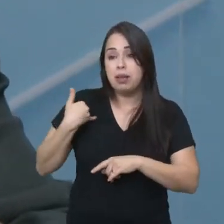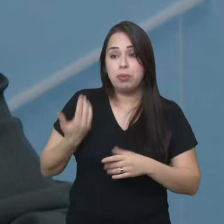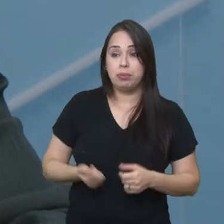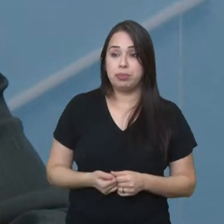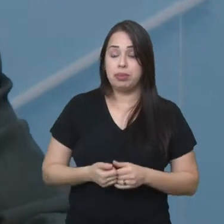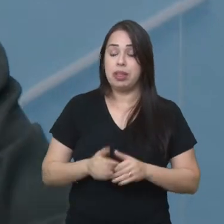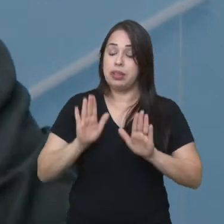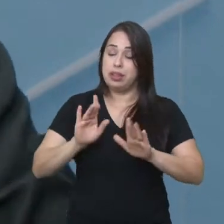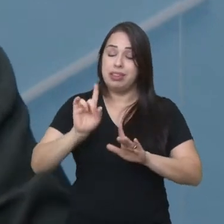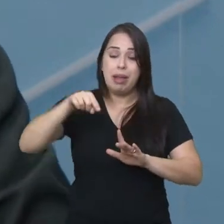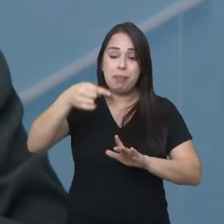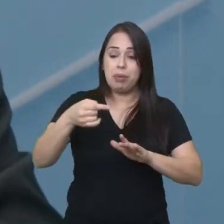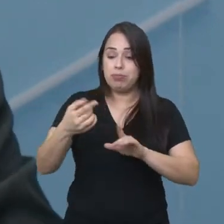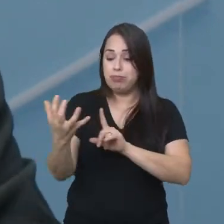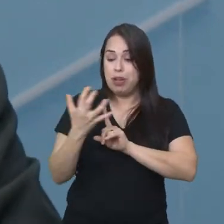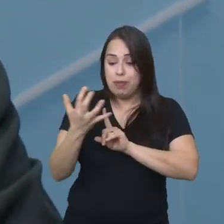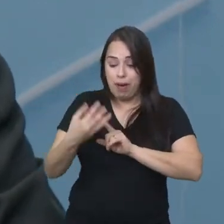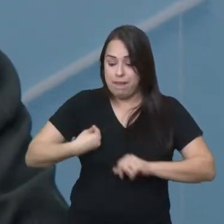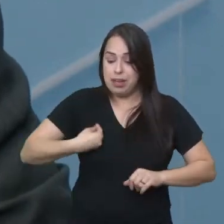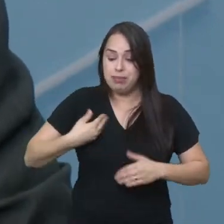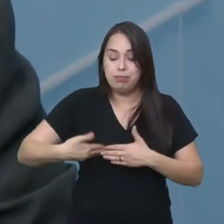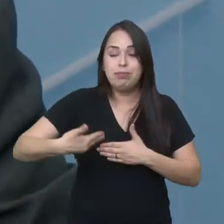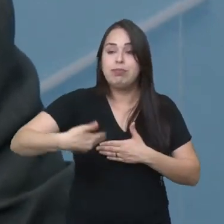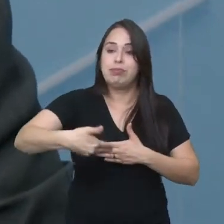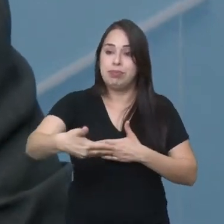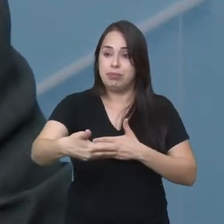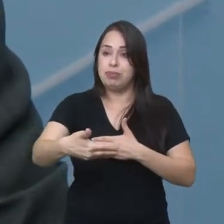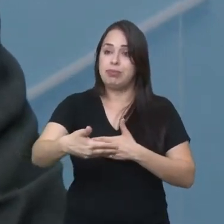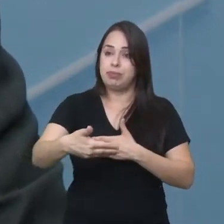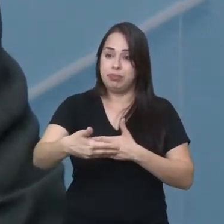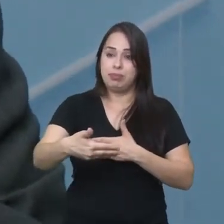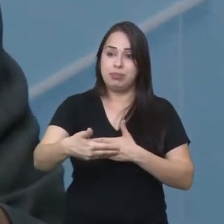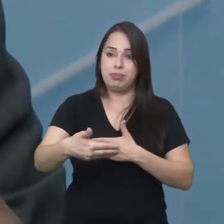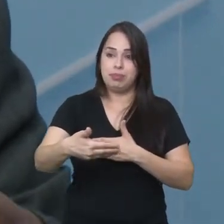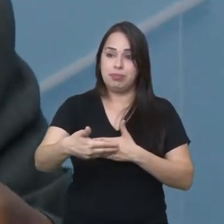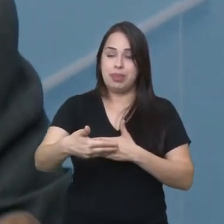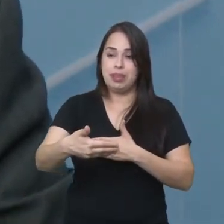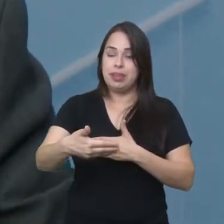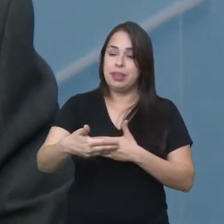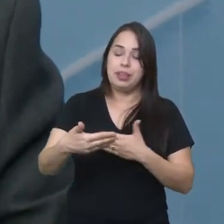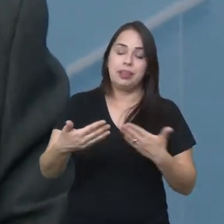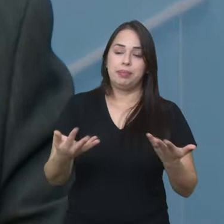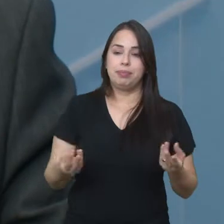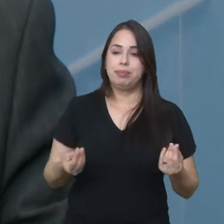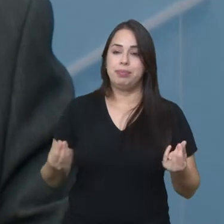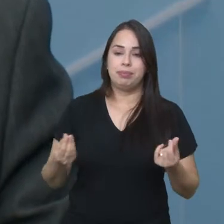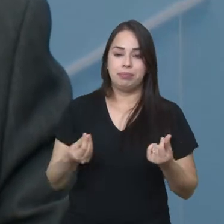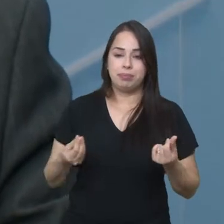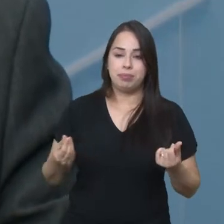vida, né? Vai ser um fator desencadeante para que essa criança tenha